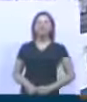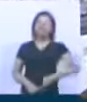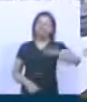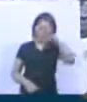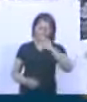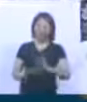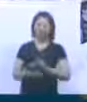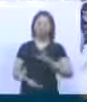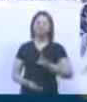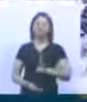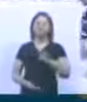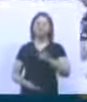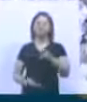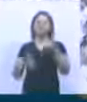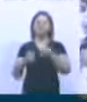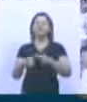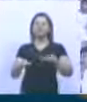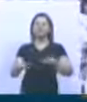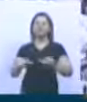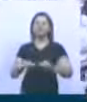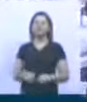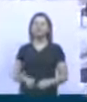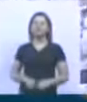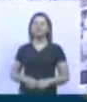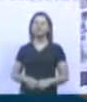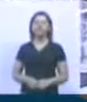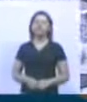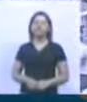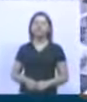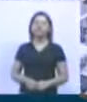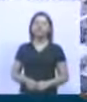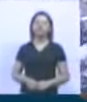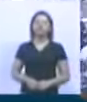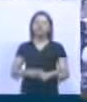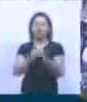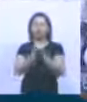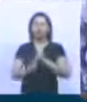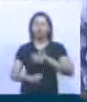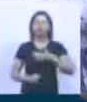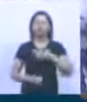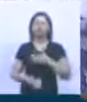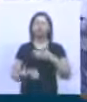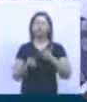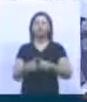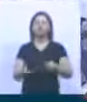para sempre estará. Força, povo de Deus, comigo